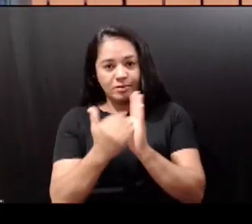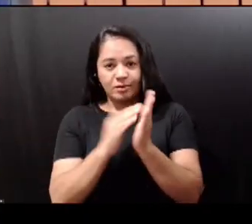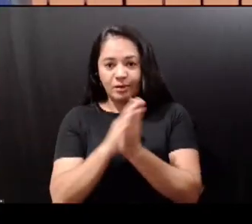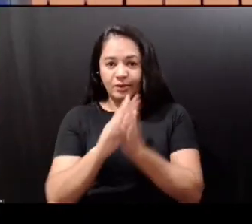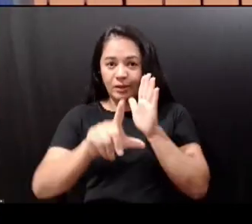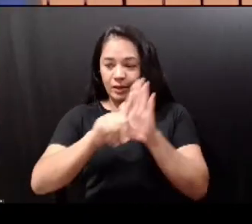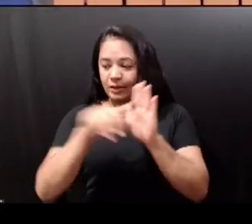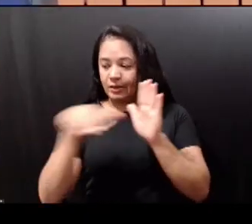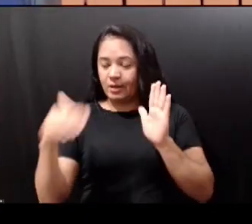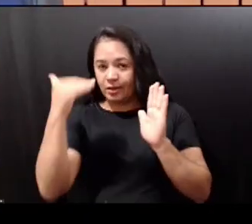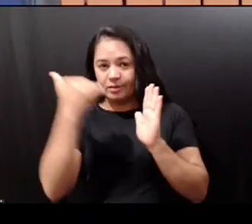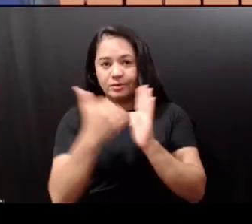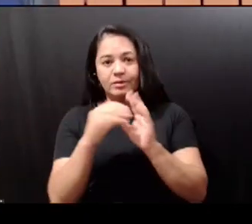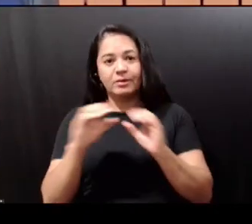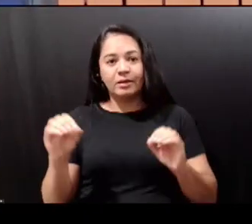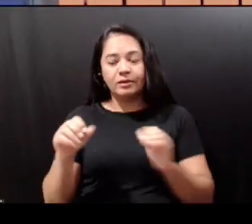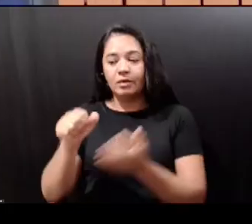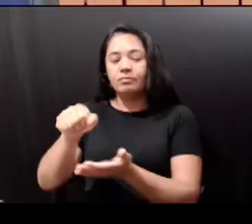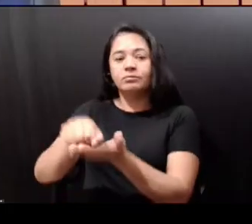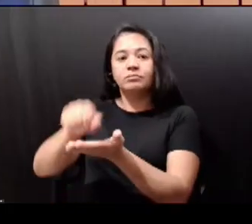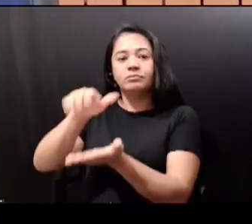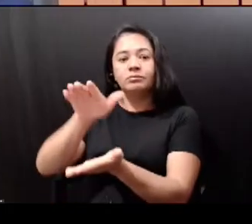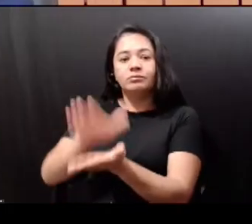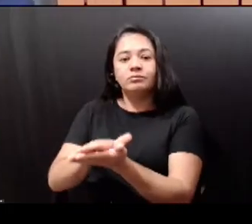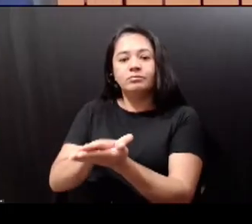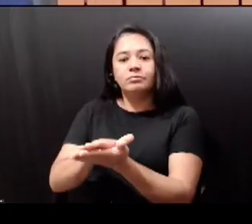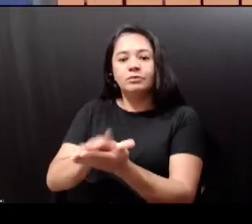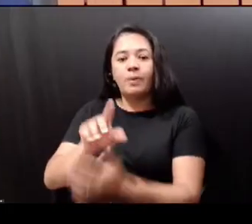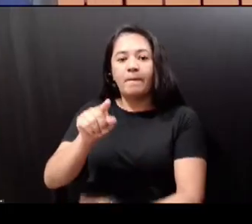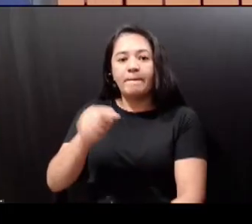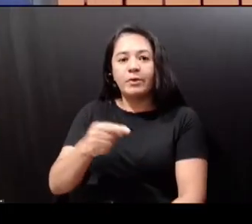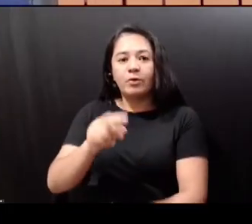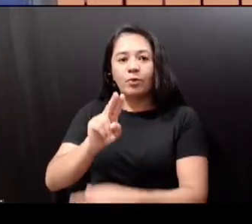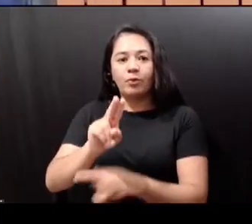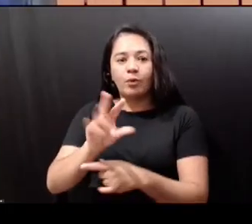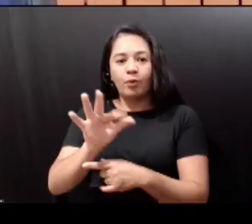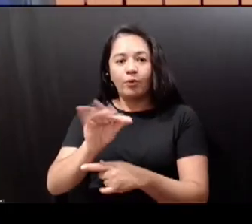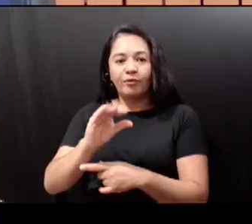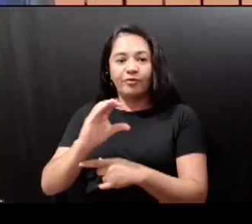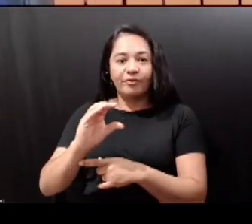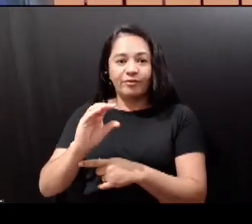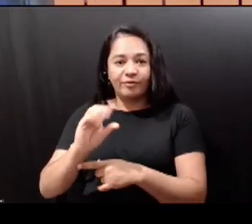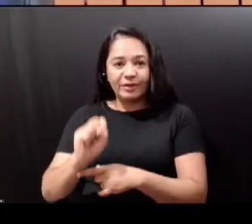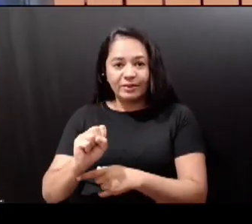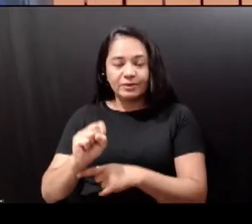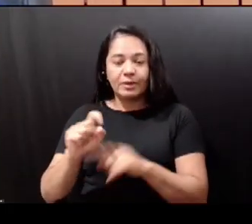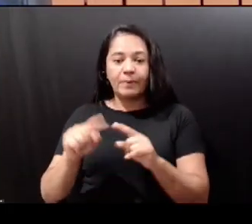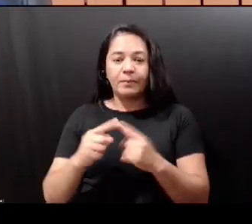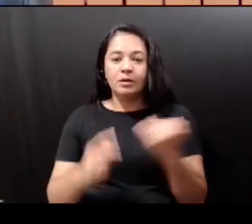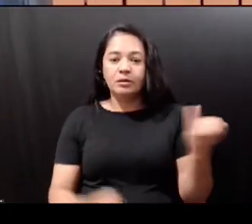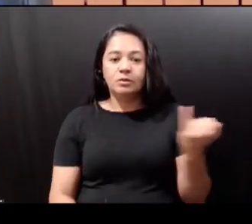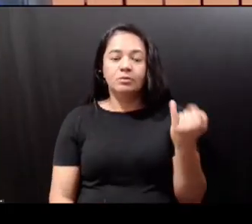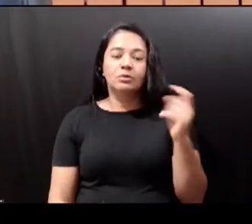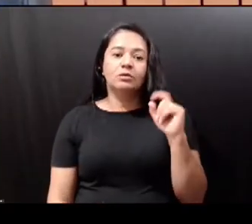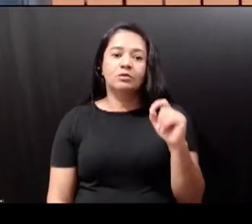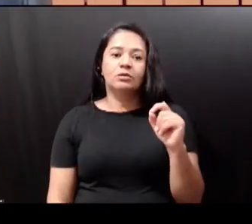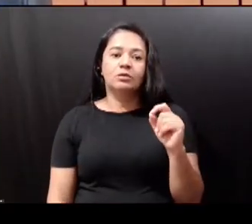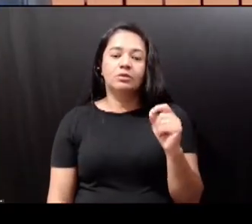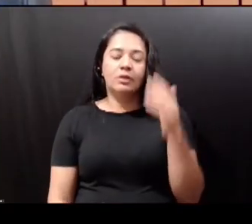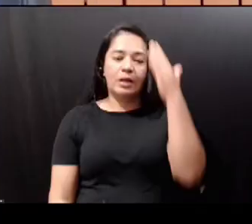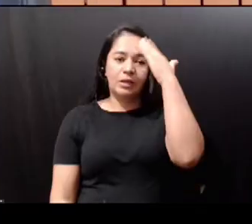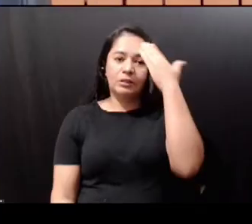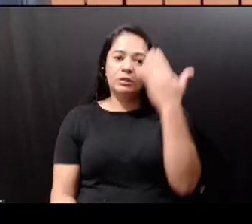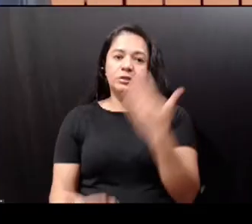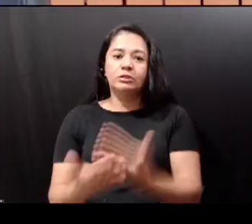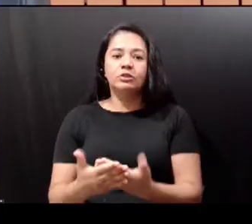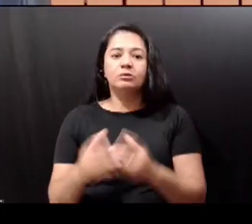aplicada uma multa de 1.000 OFIX. Mas o que fica importante aqui também, que dá credibilidade para a lei do